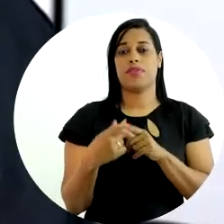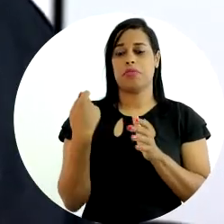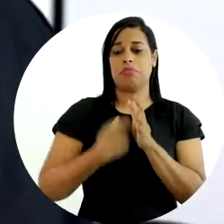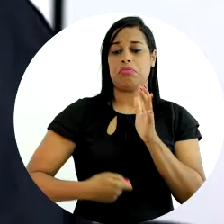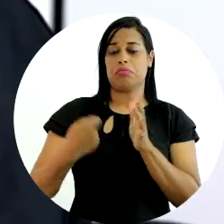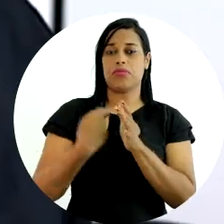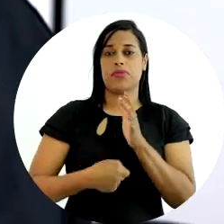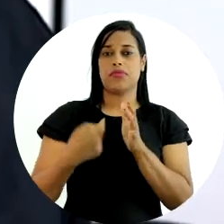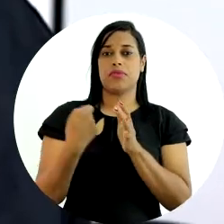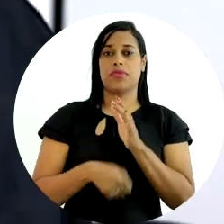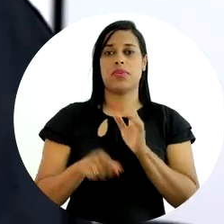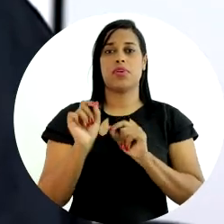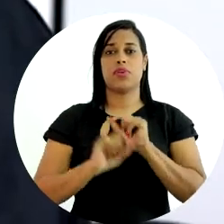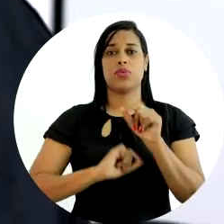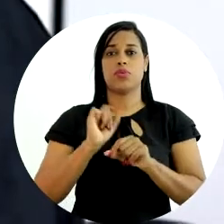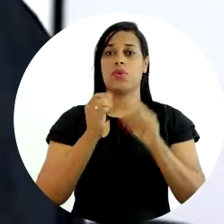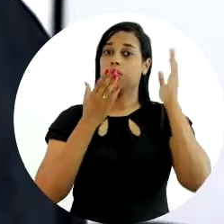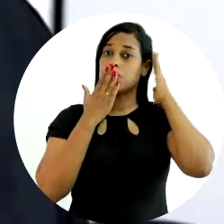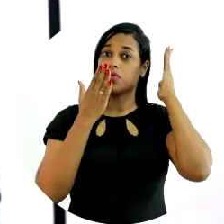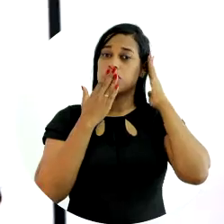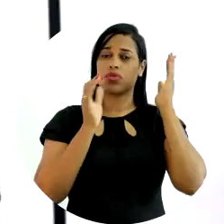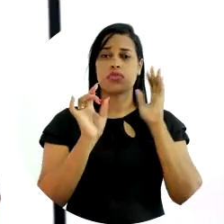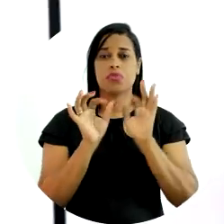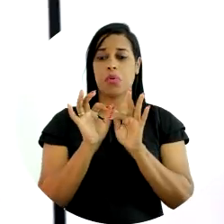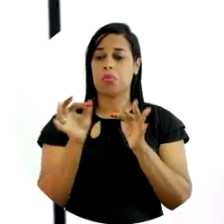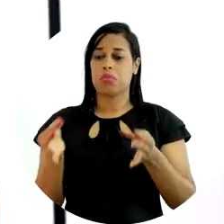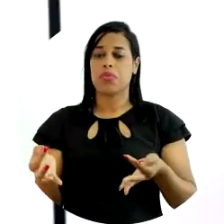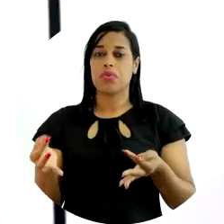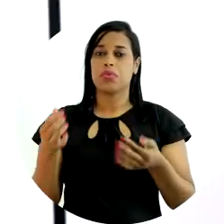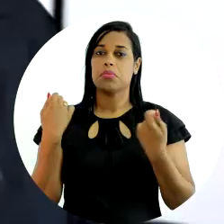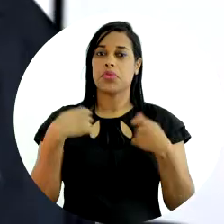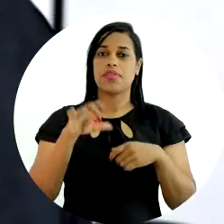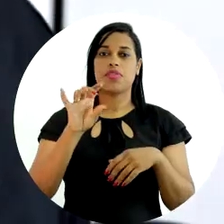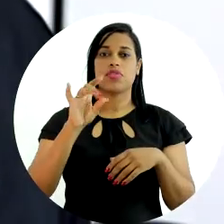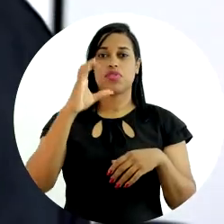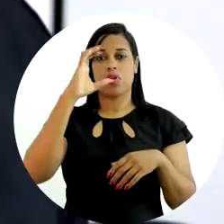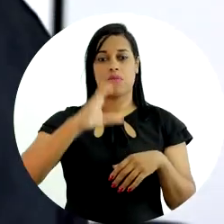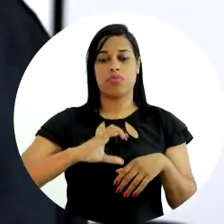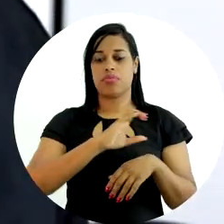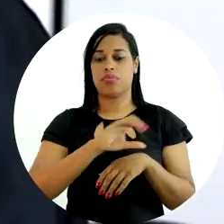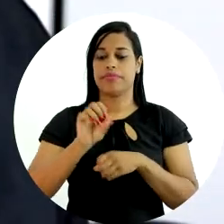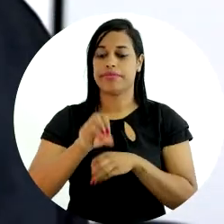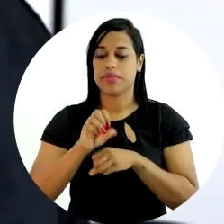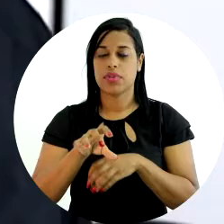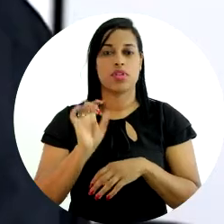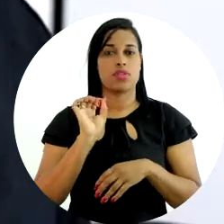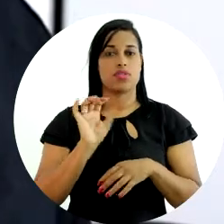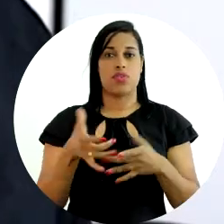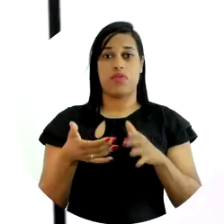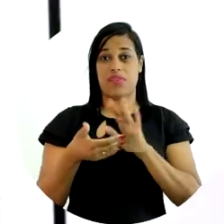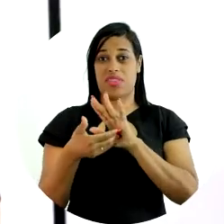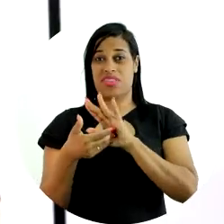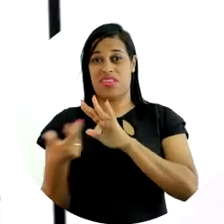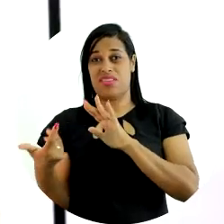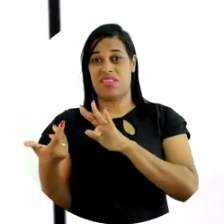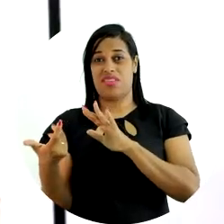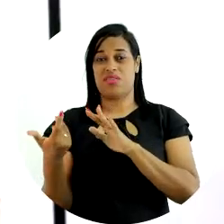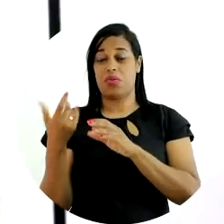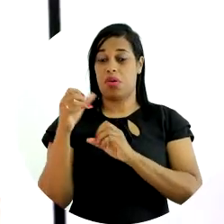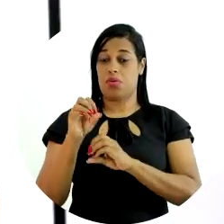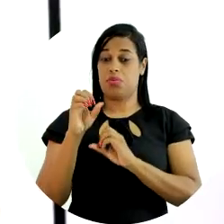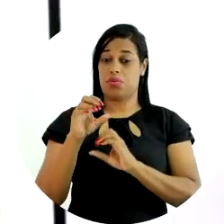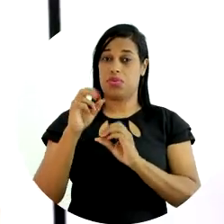foi verificado que, com relação aos índios, bastava simplesmente a catequese. Então, foi tirada a